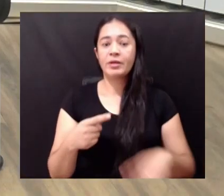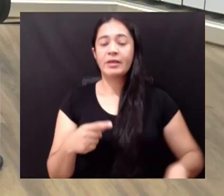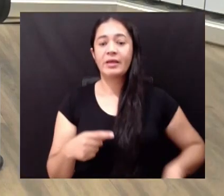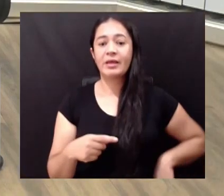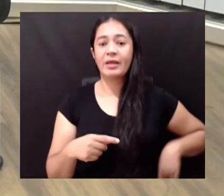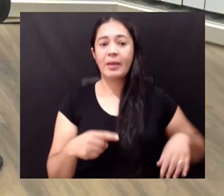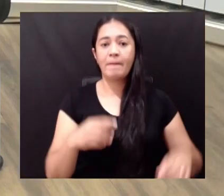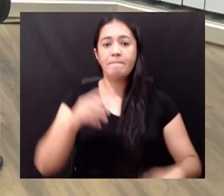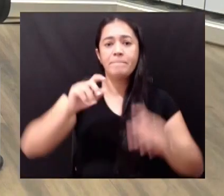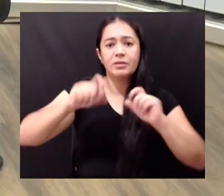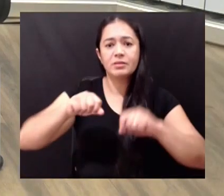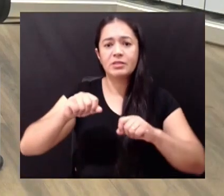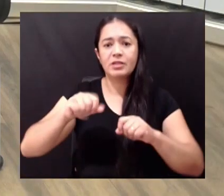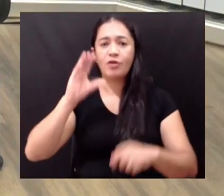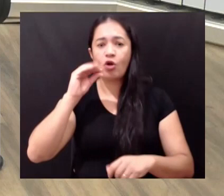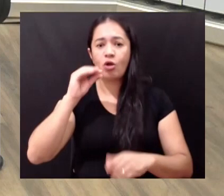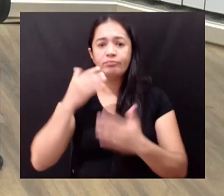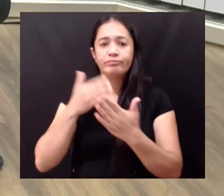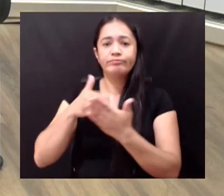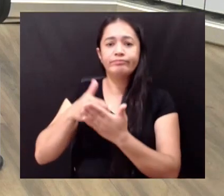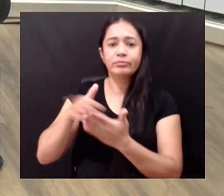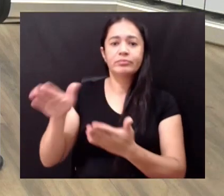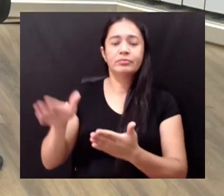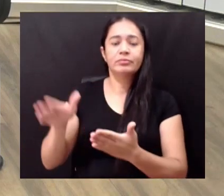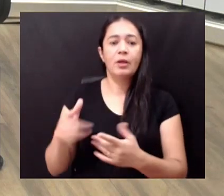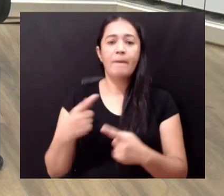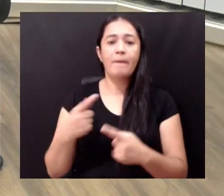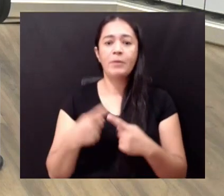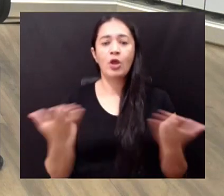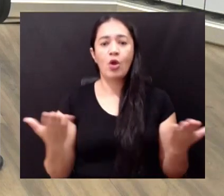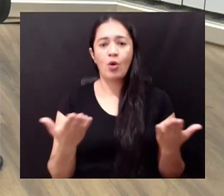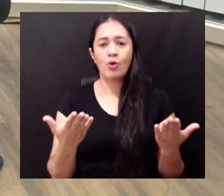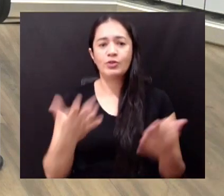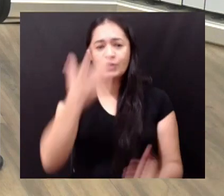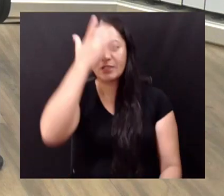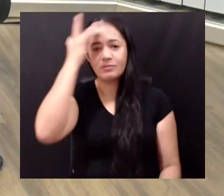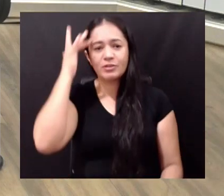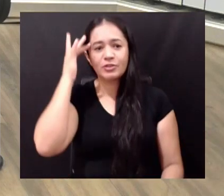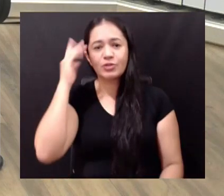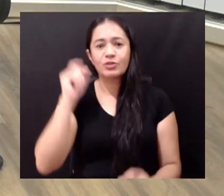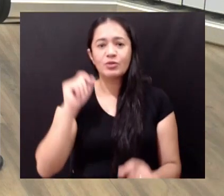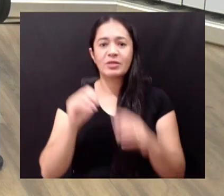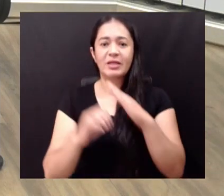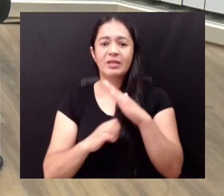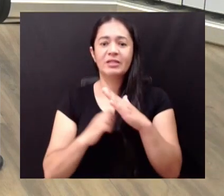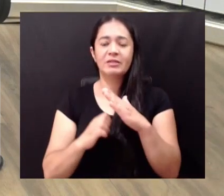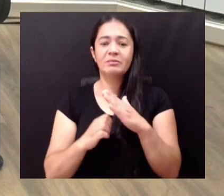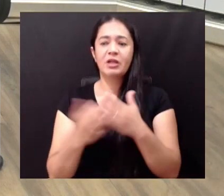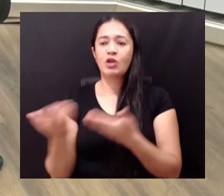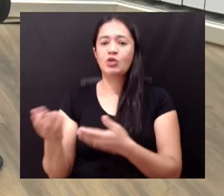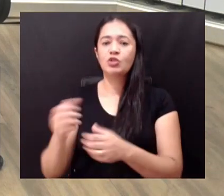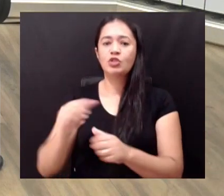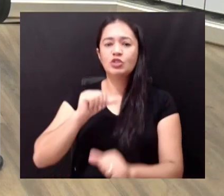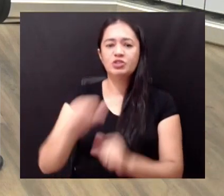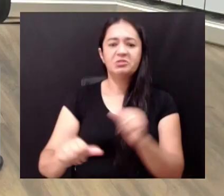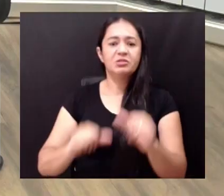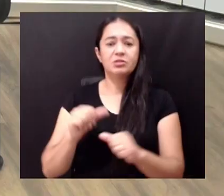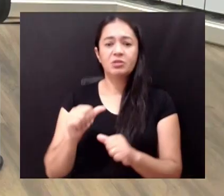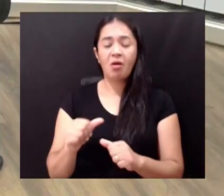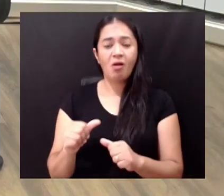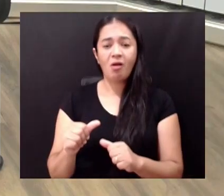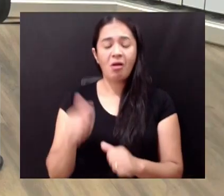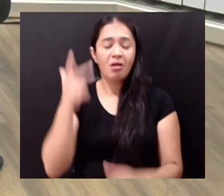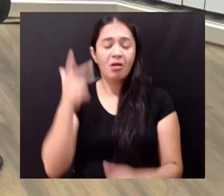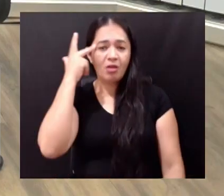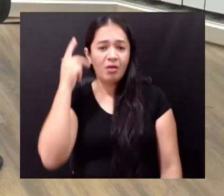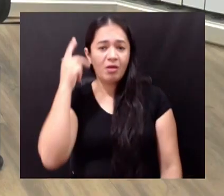porque as pessoas estão muito à vontade em trocar de emprego. Sim. Né? Antigamente tinha um certo receio, não, vou ficar um pouco mais. Hoje